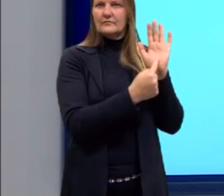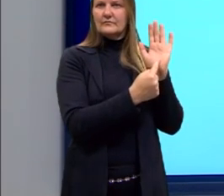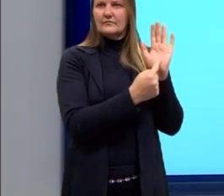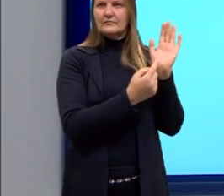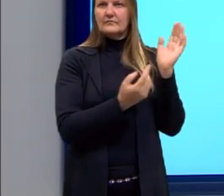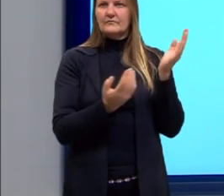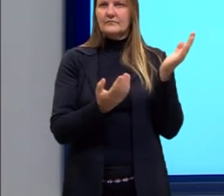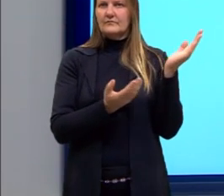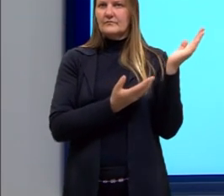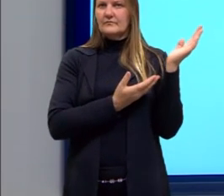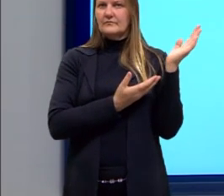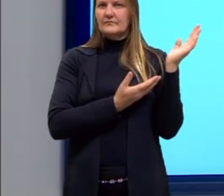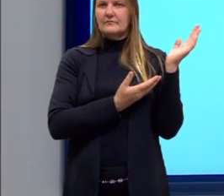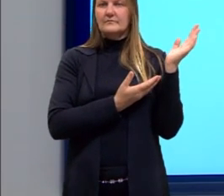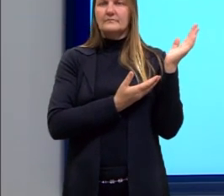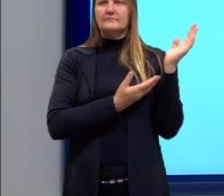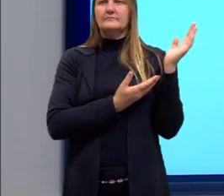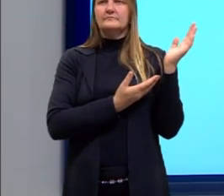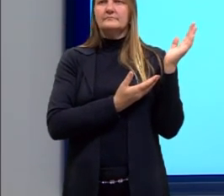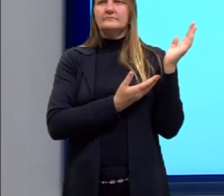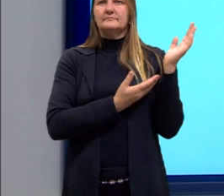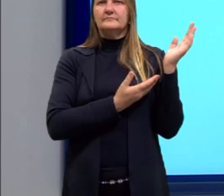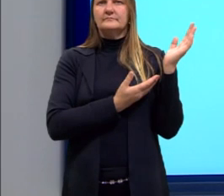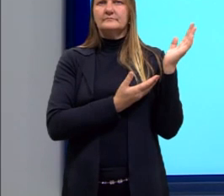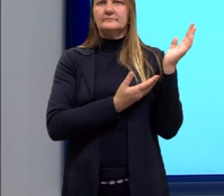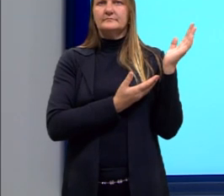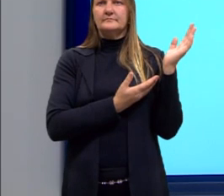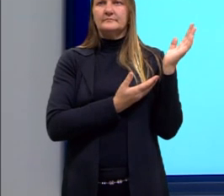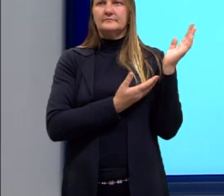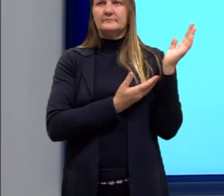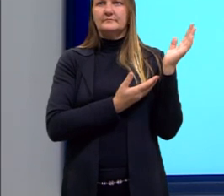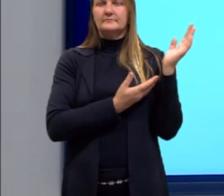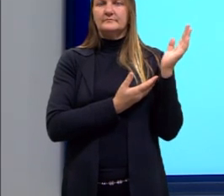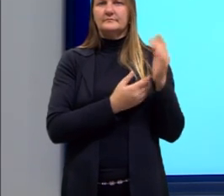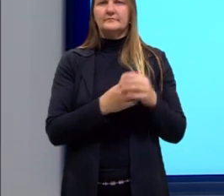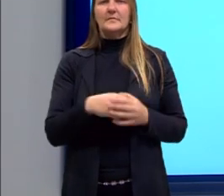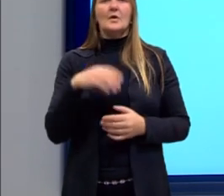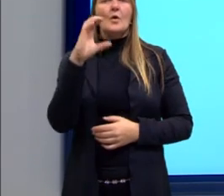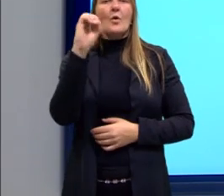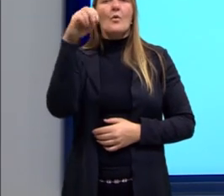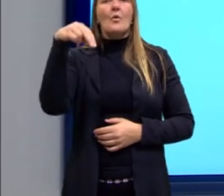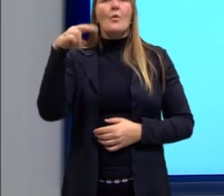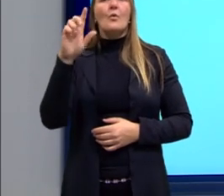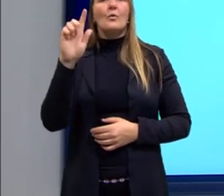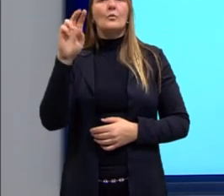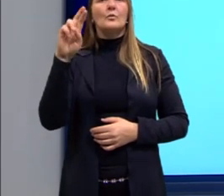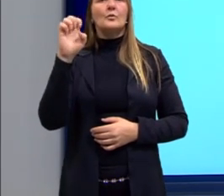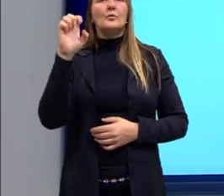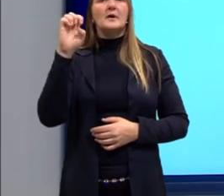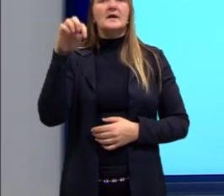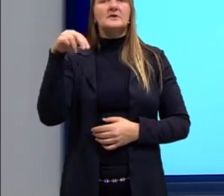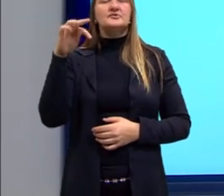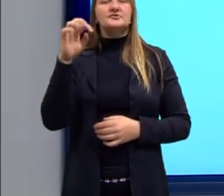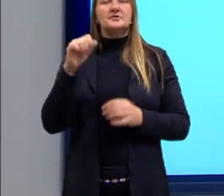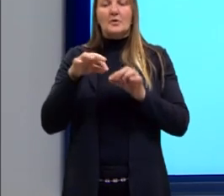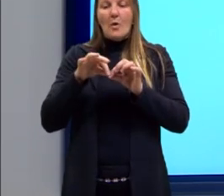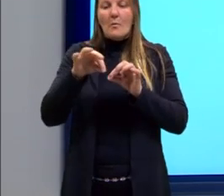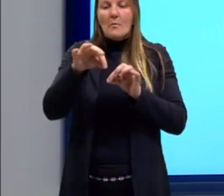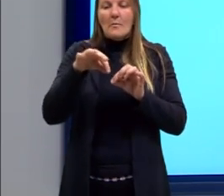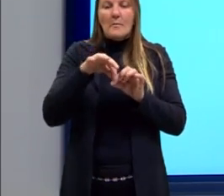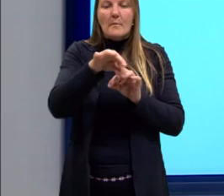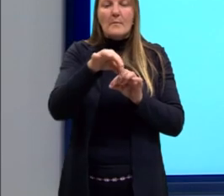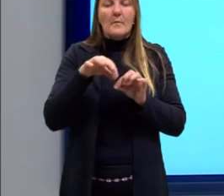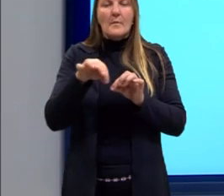correspondentes tá quando nós falamos congruente É porque tem exatamente a mesma medida